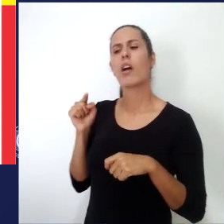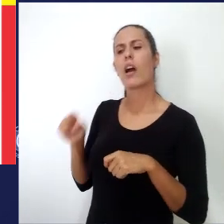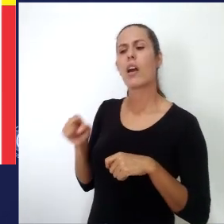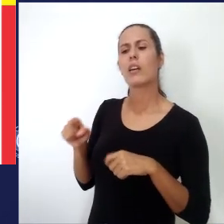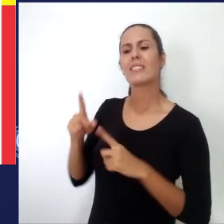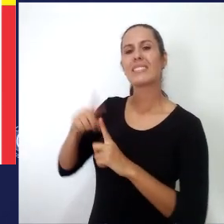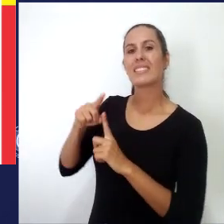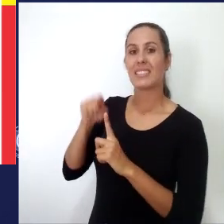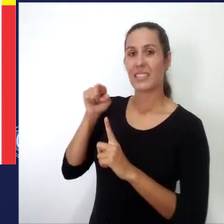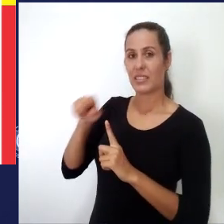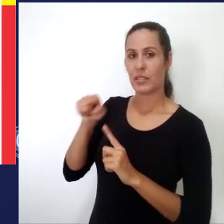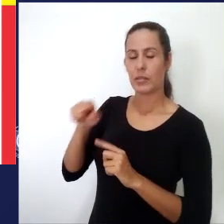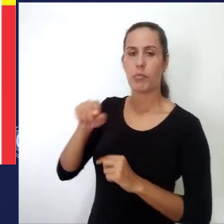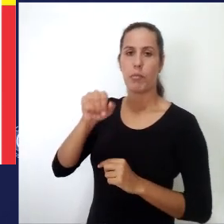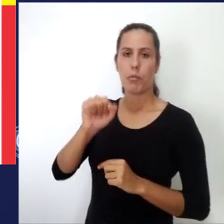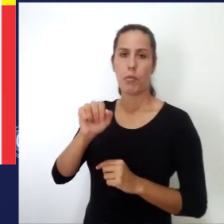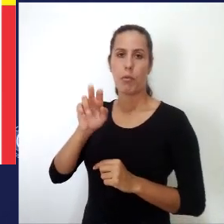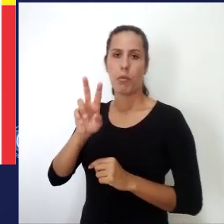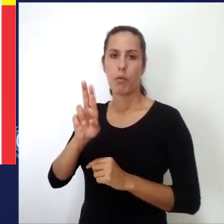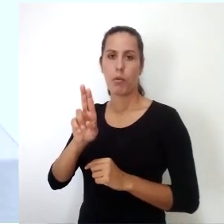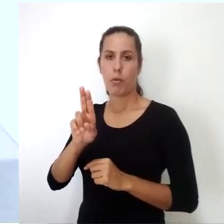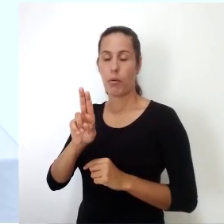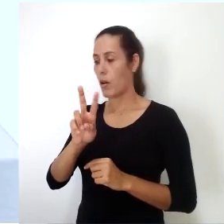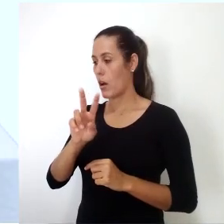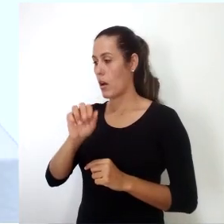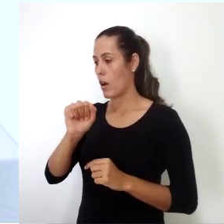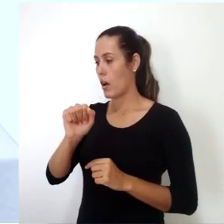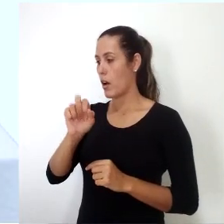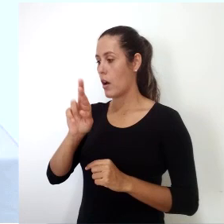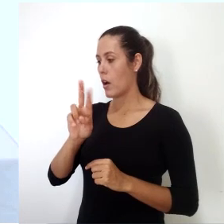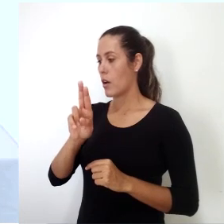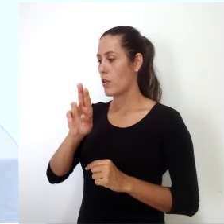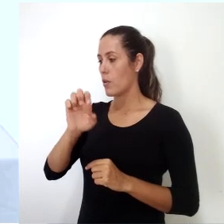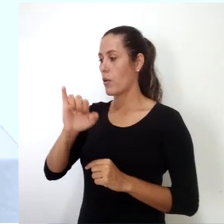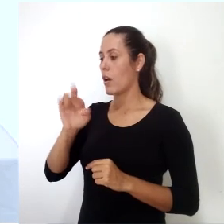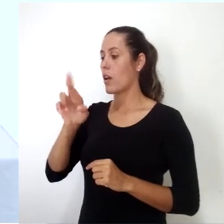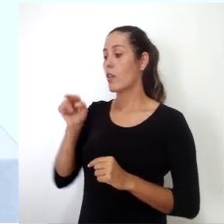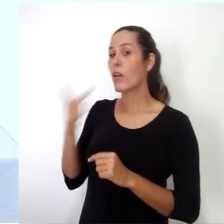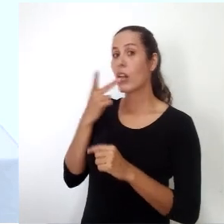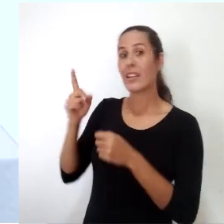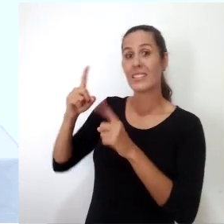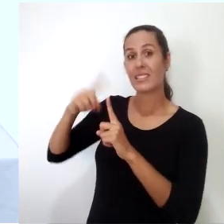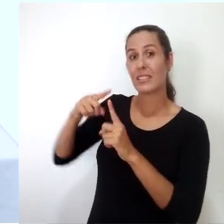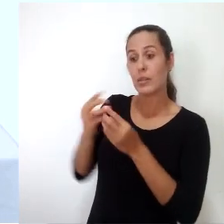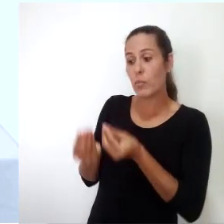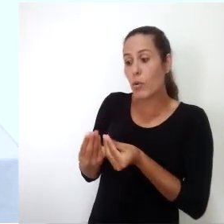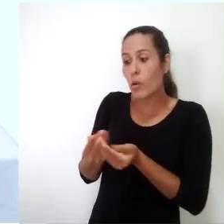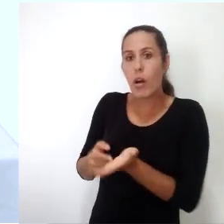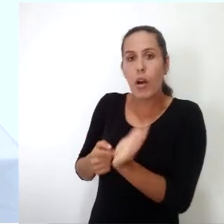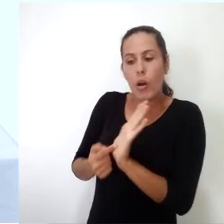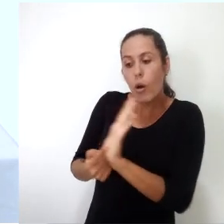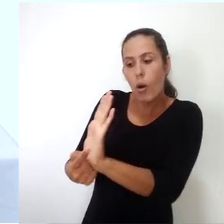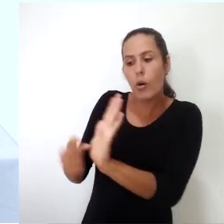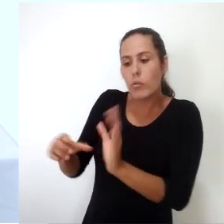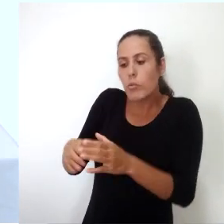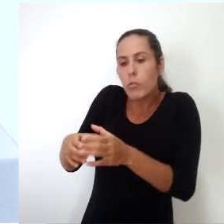antibióticos comumente usados. E quando se fala dessa aroeira, né, eu estou falando justamente dessa semente